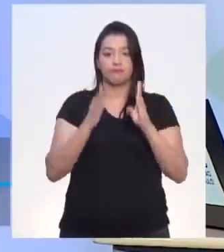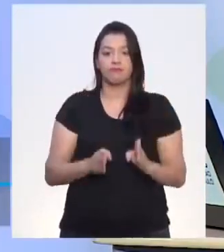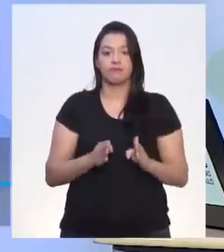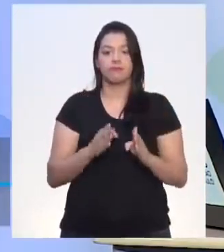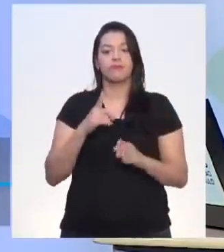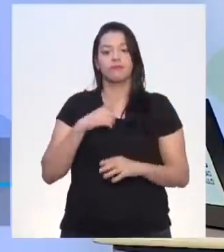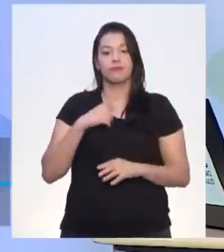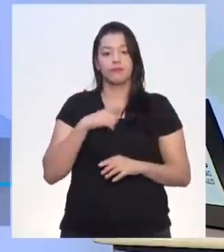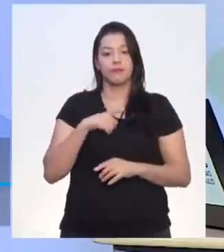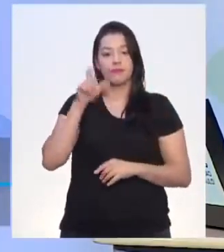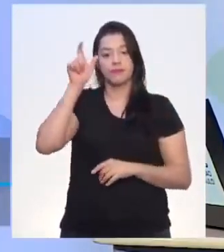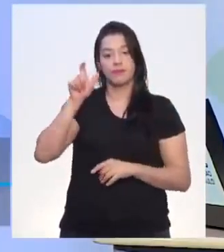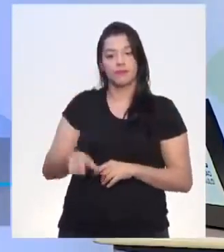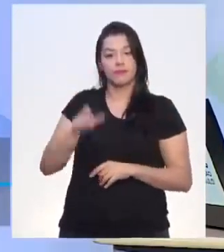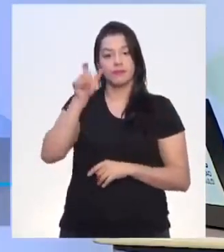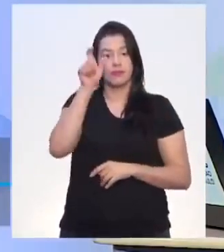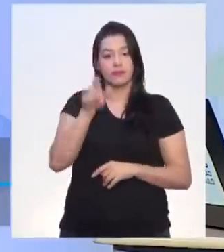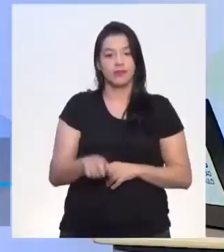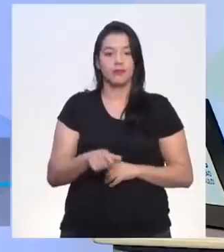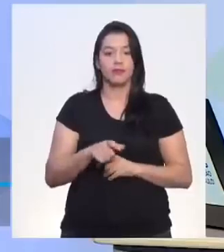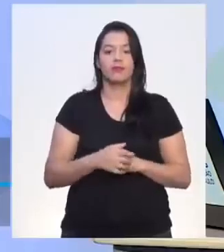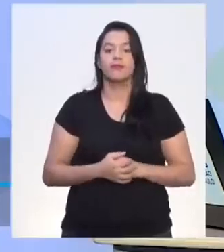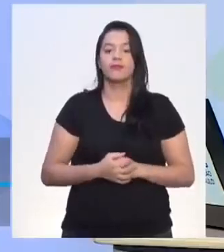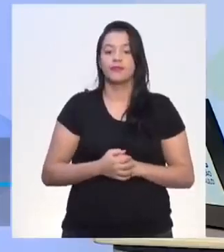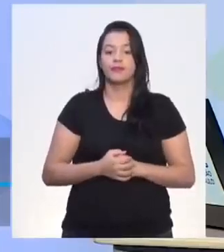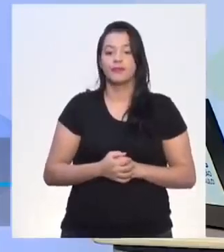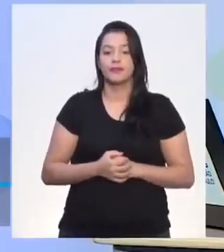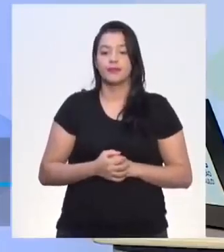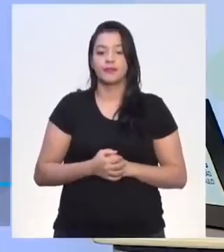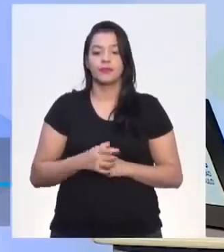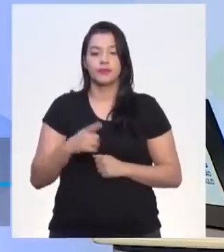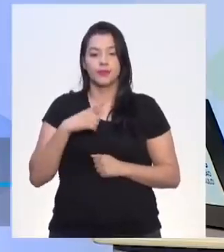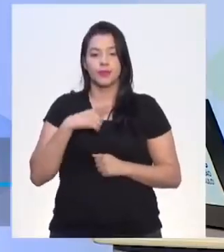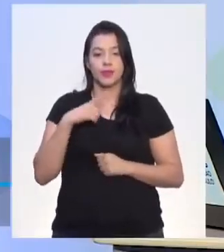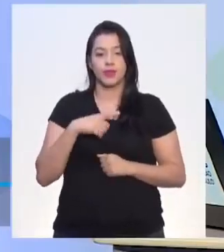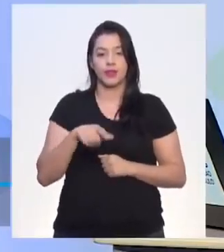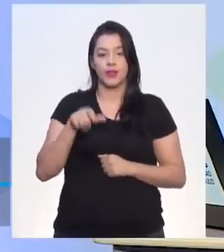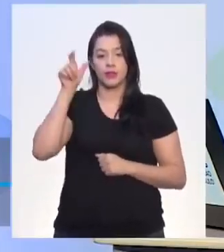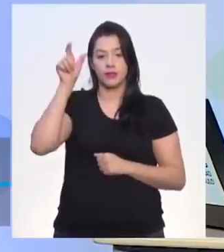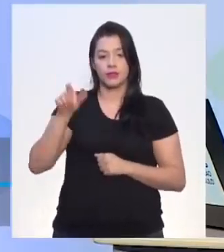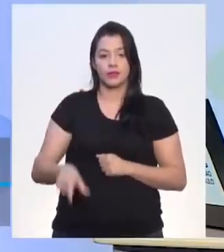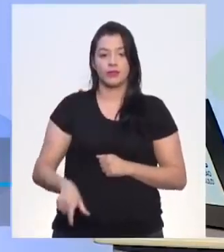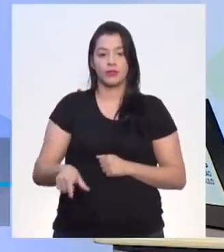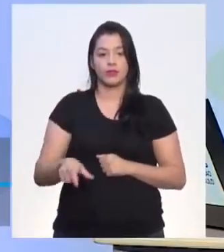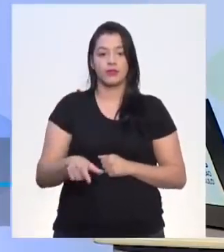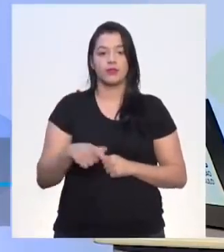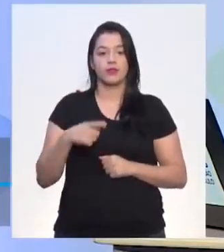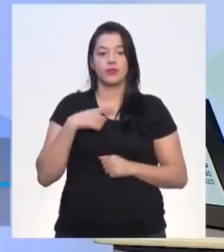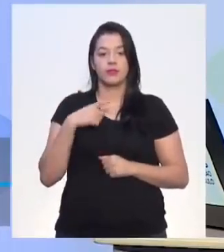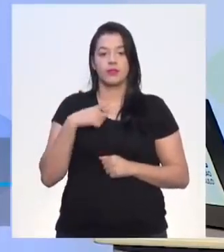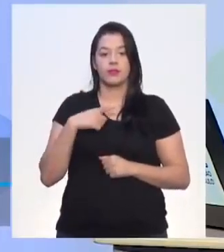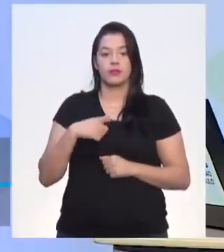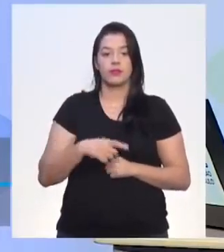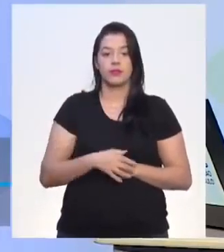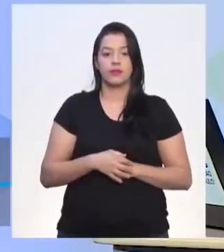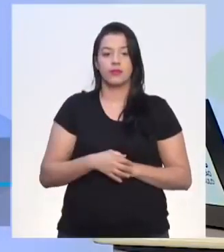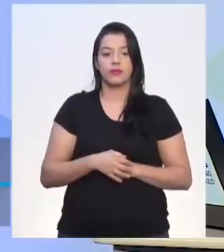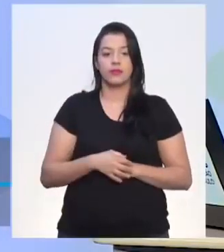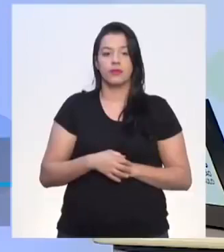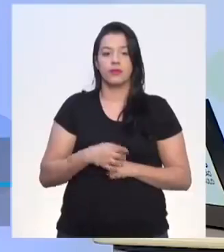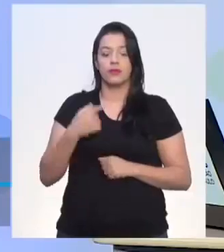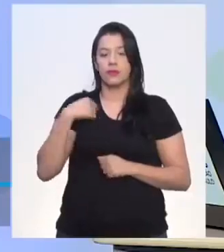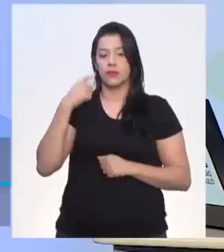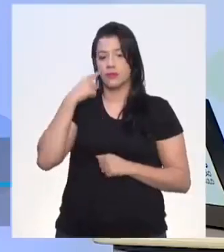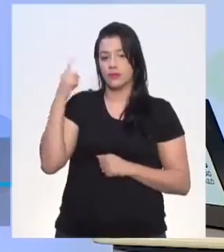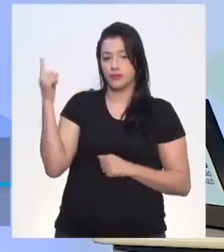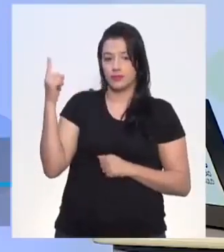servem para as colunas também, tá? Por exemplo, ó, a coluna do 2 são os múltiplos de 2, ó, 2 vezes 1,